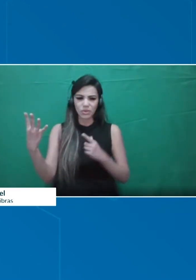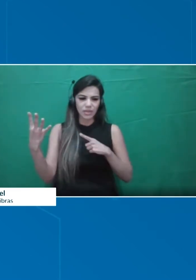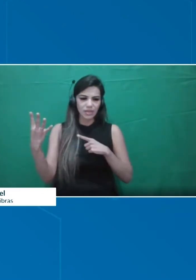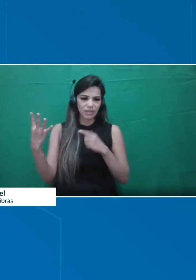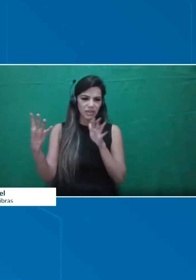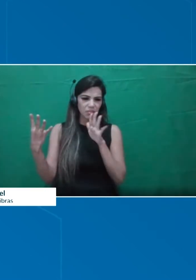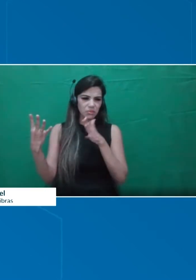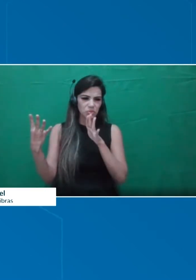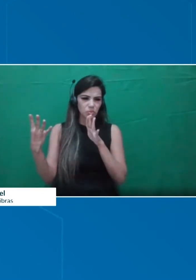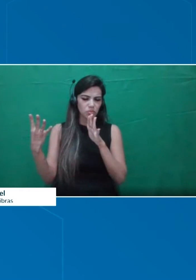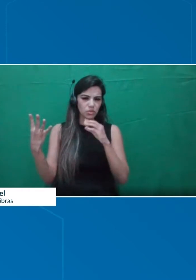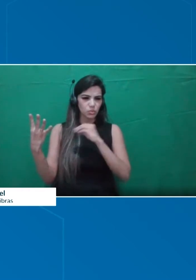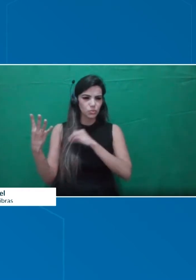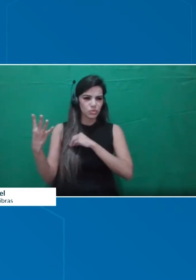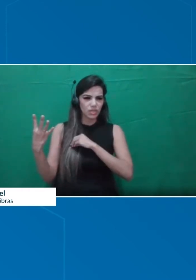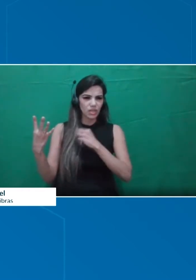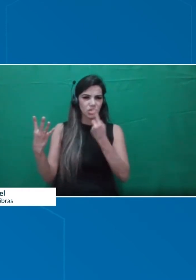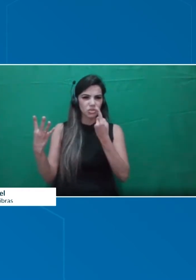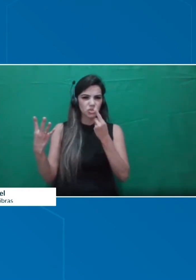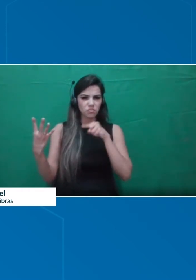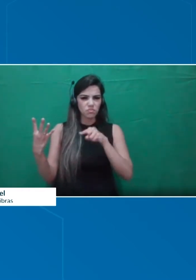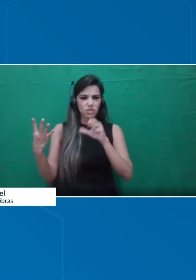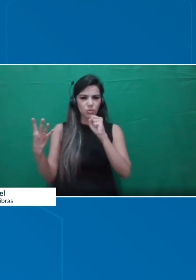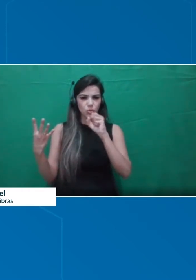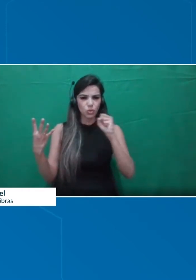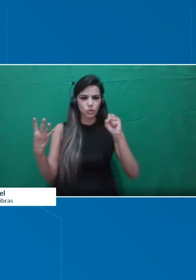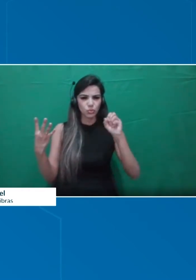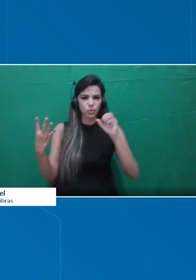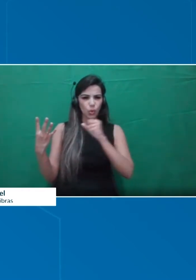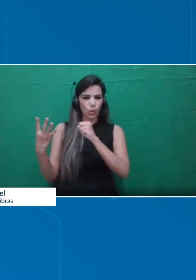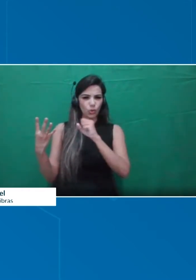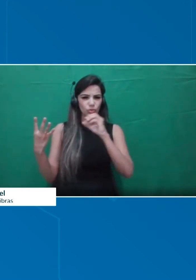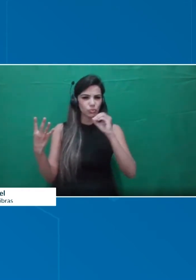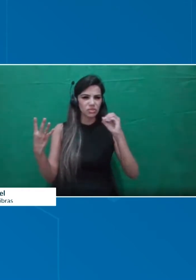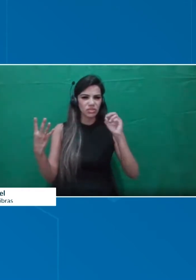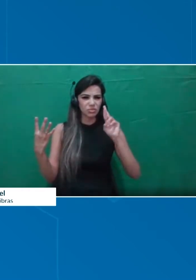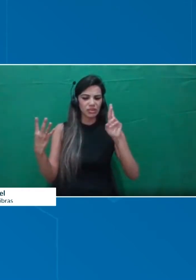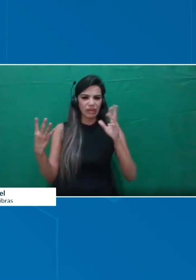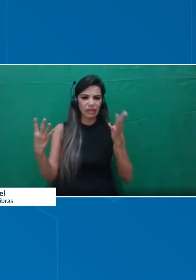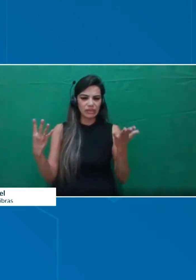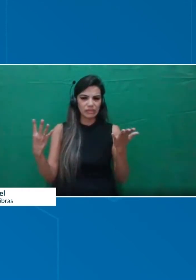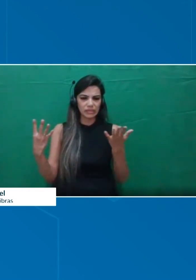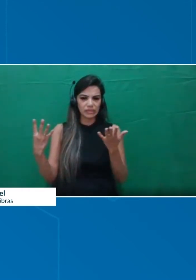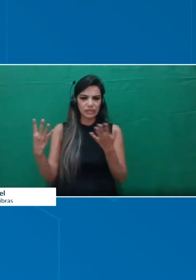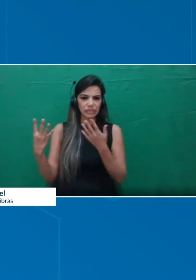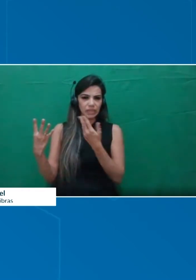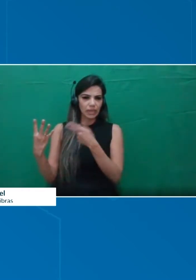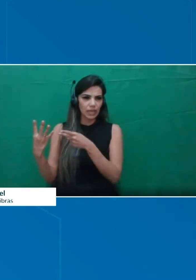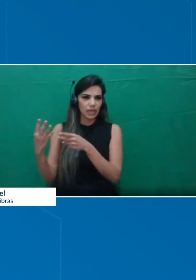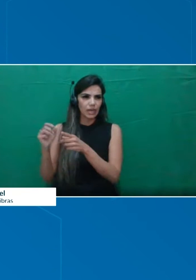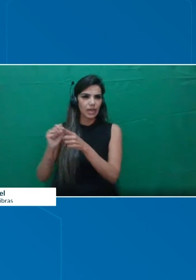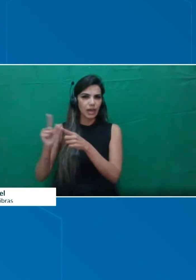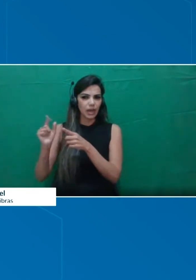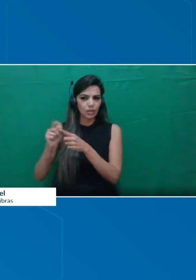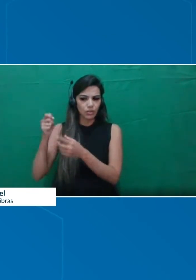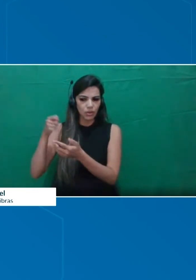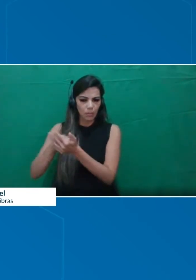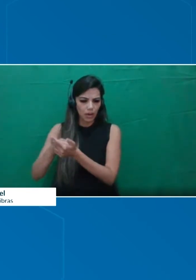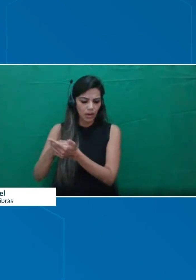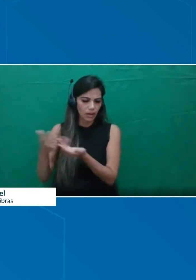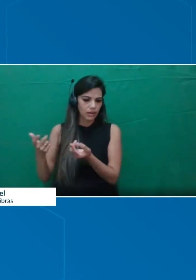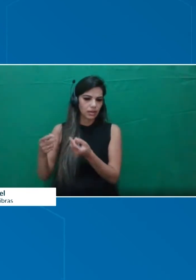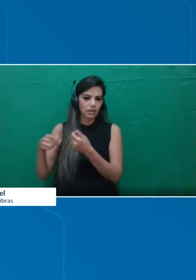seja, essa família não tem imóvel, então ela paga aluguel. Essa família, claro, tem que se